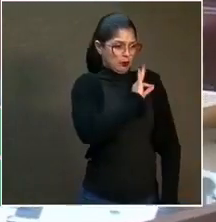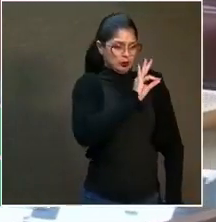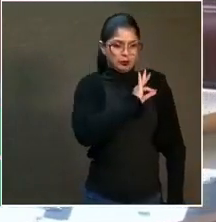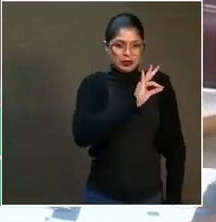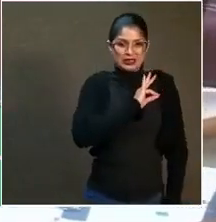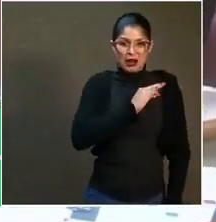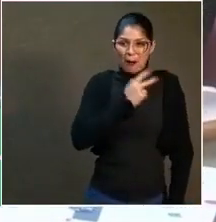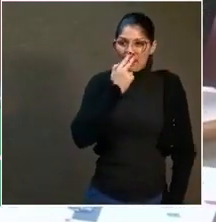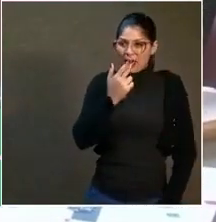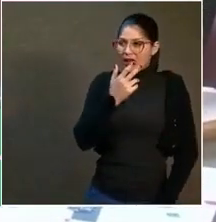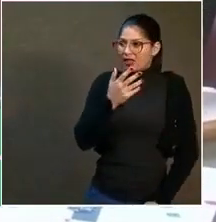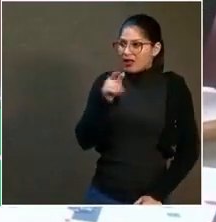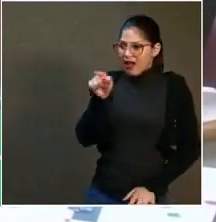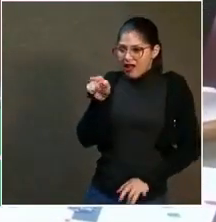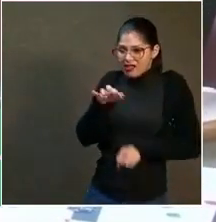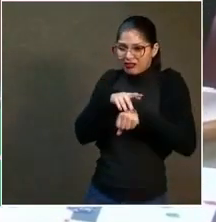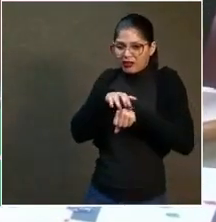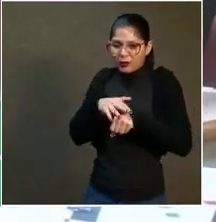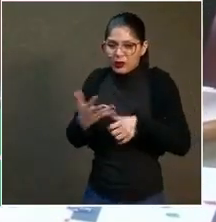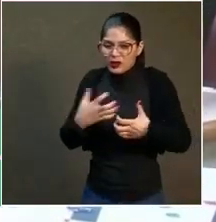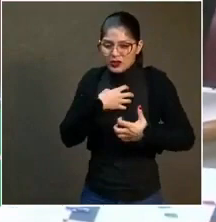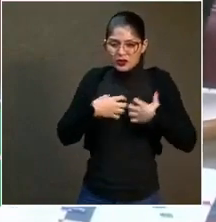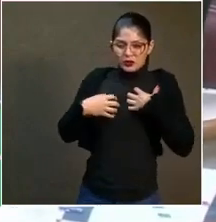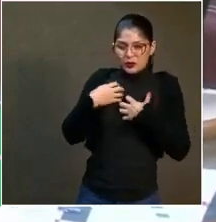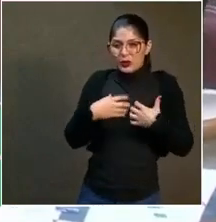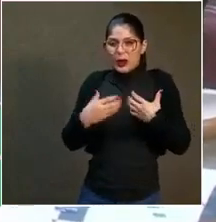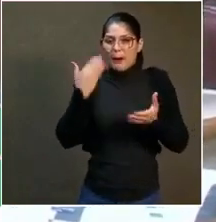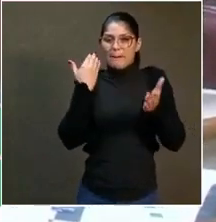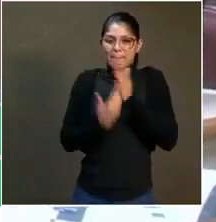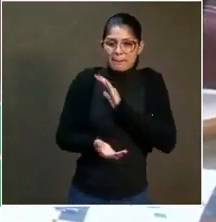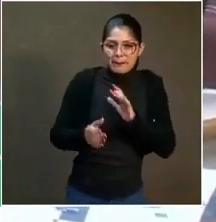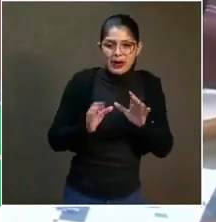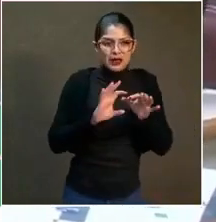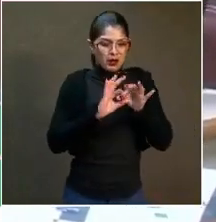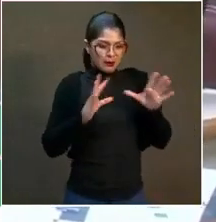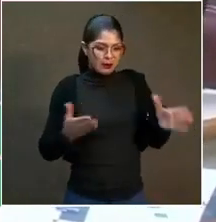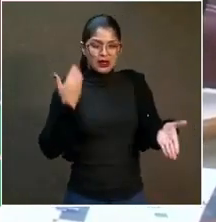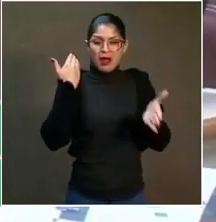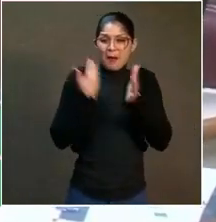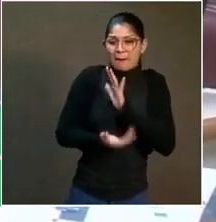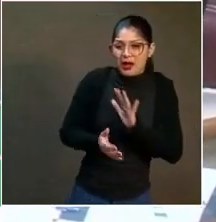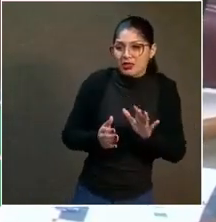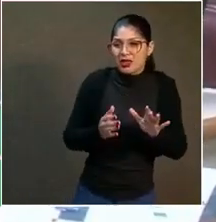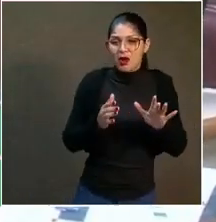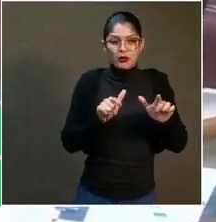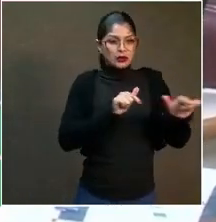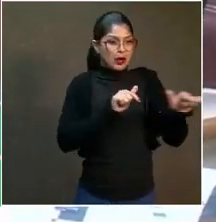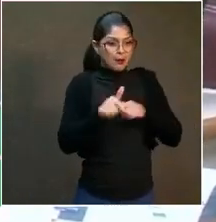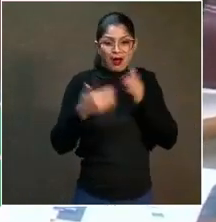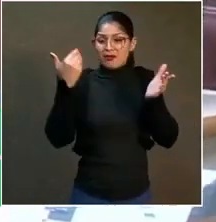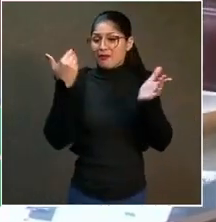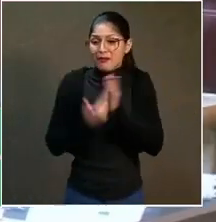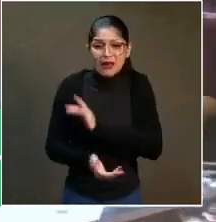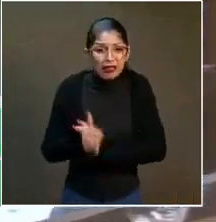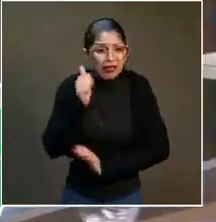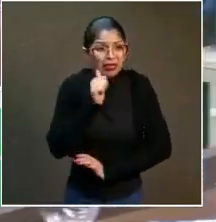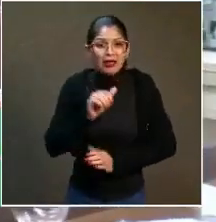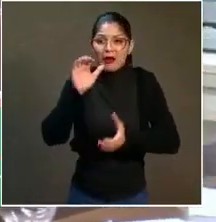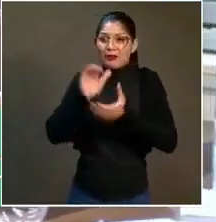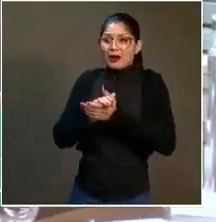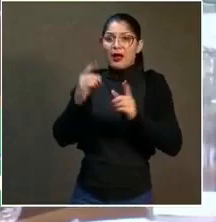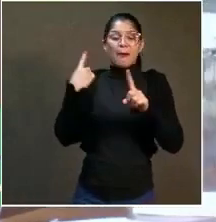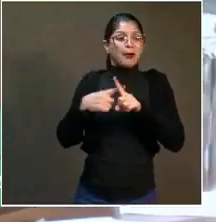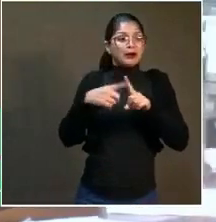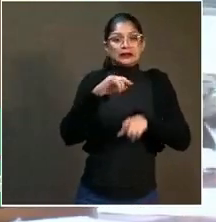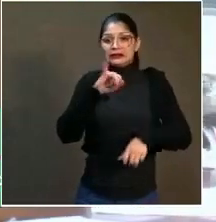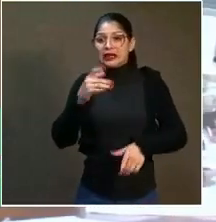outros têm. Perdeu a liberdade, perdeu o emprego, perdeu a mulher. Talvez até matem ele na rua